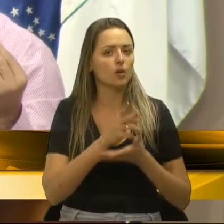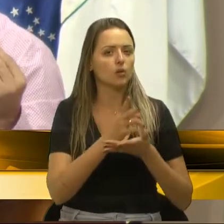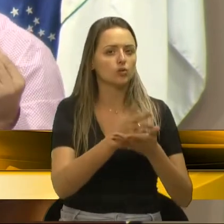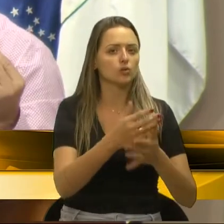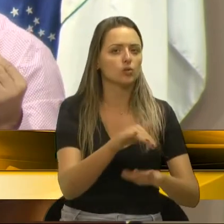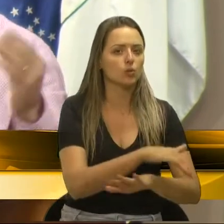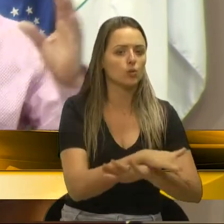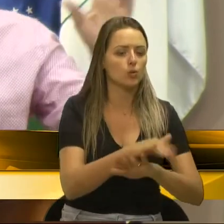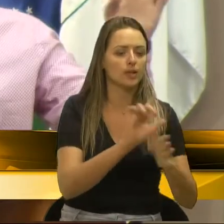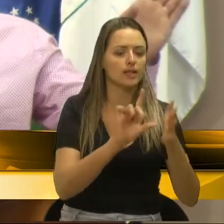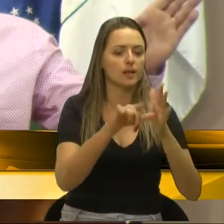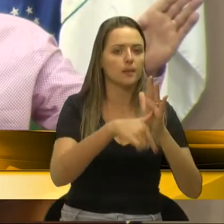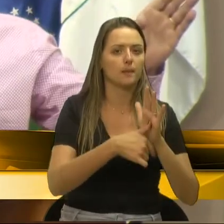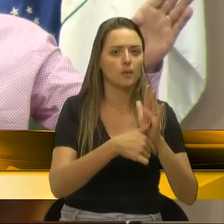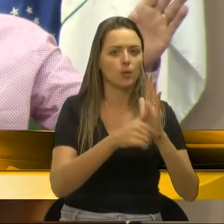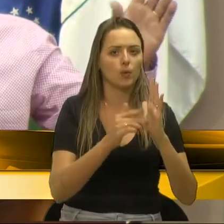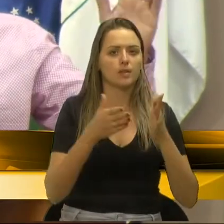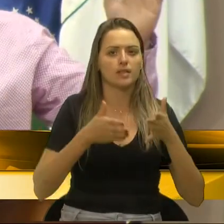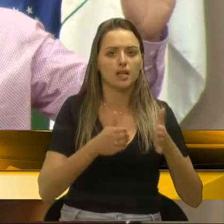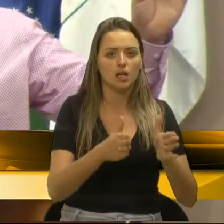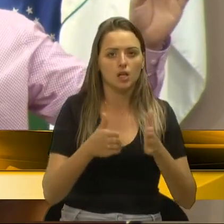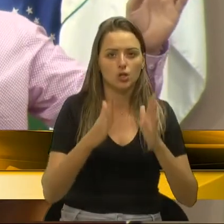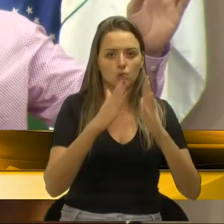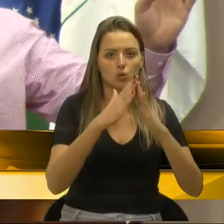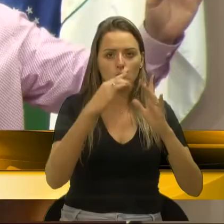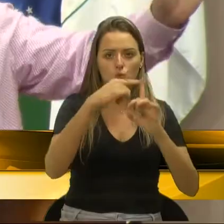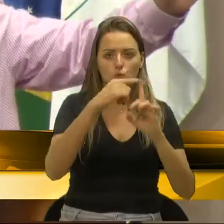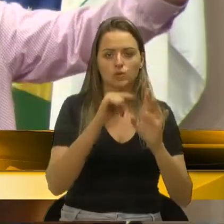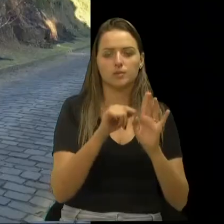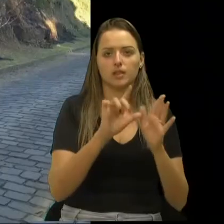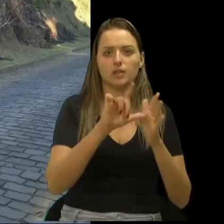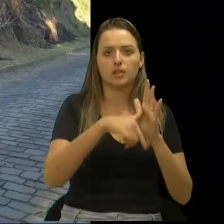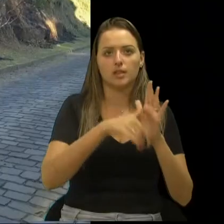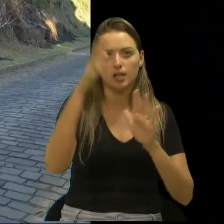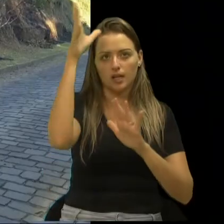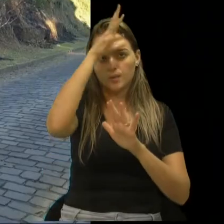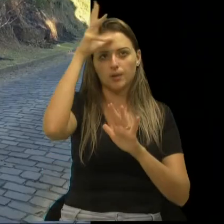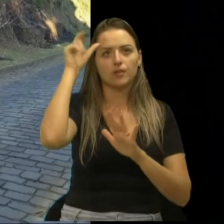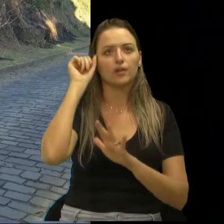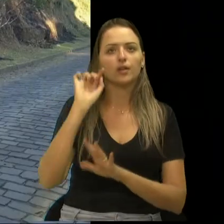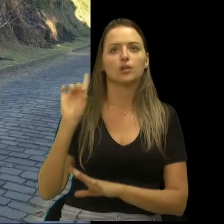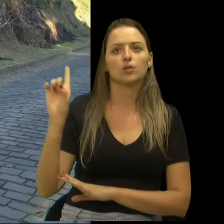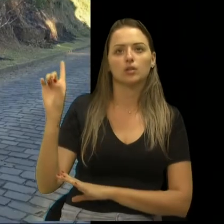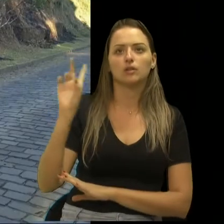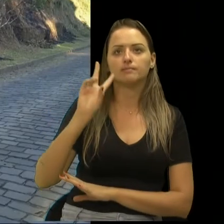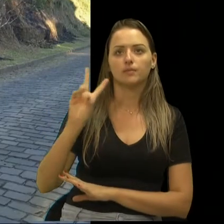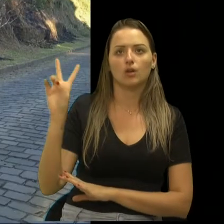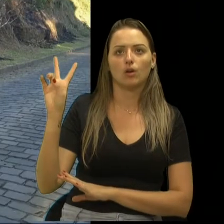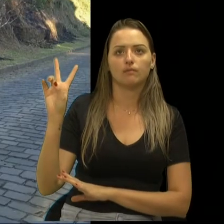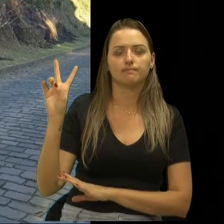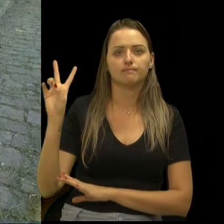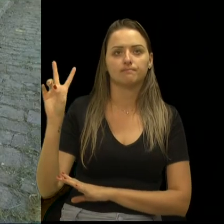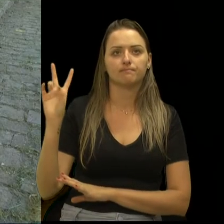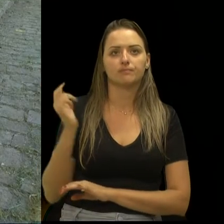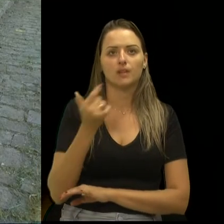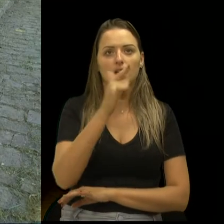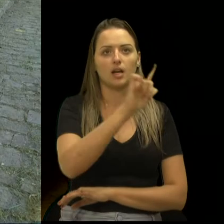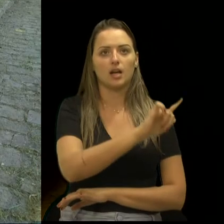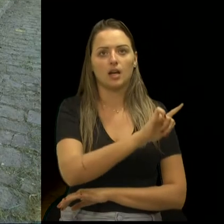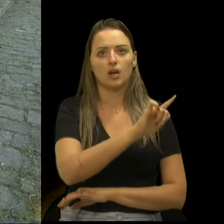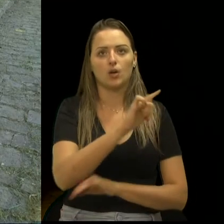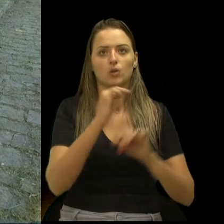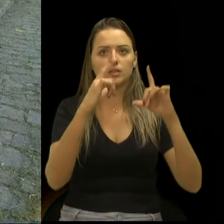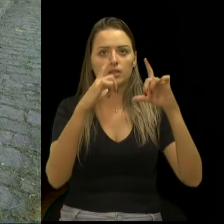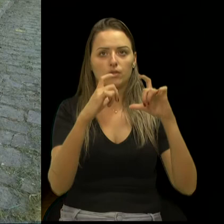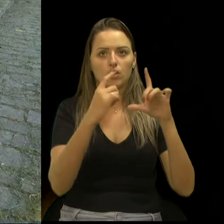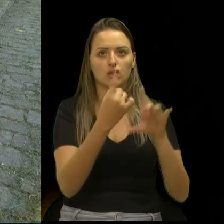cima do cemitério, a moradora, o poder público passou lá, volta a outra foto. Passou lá 15